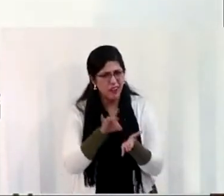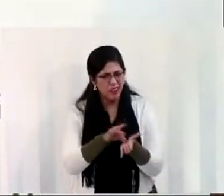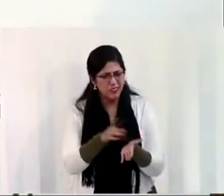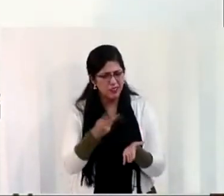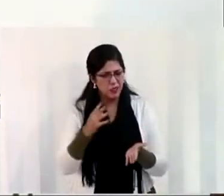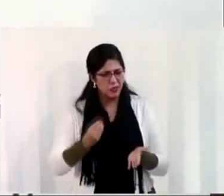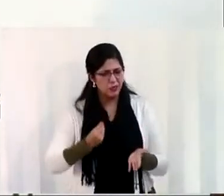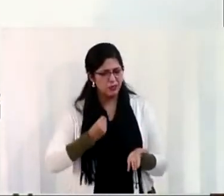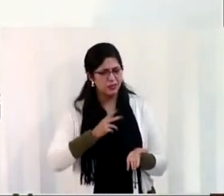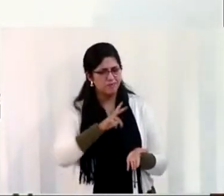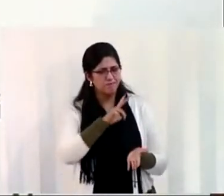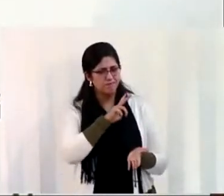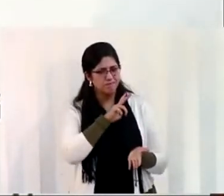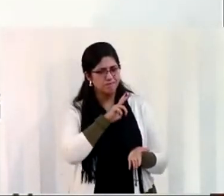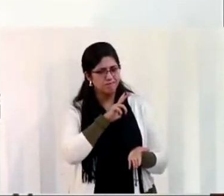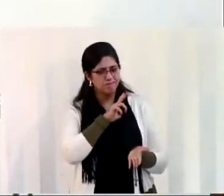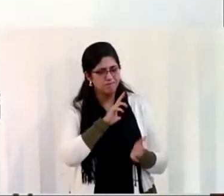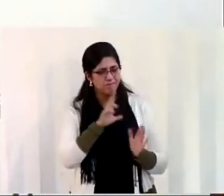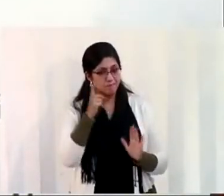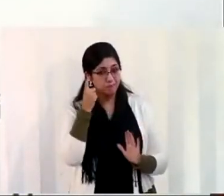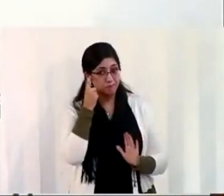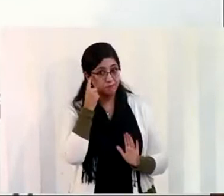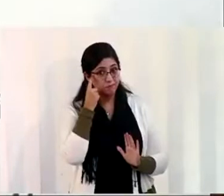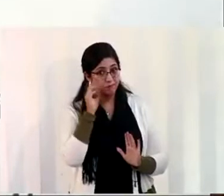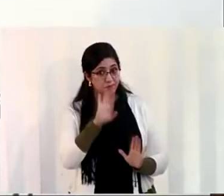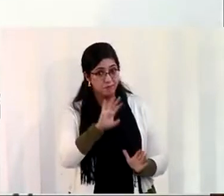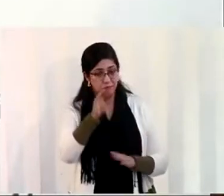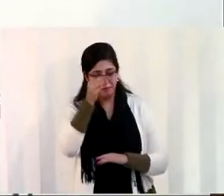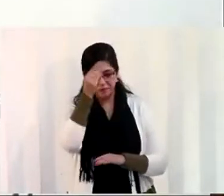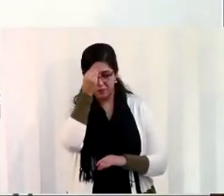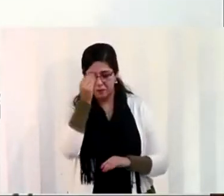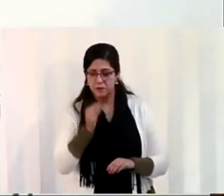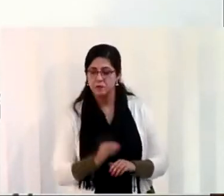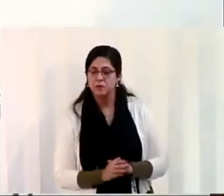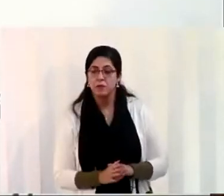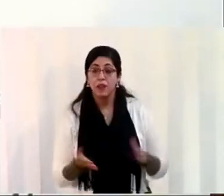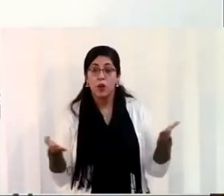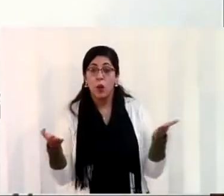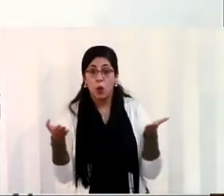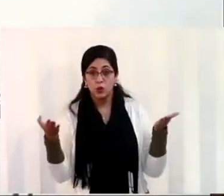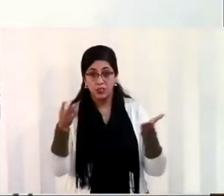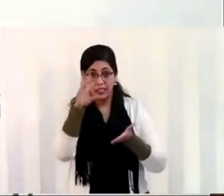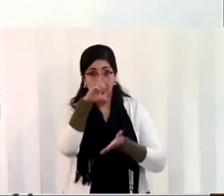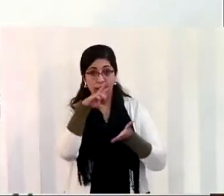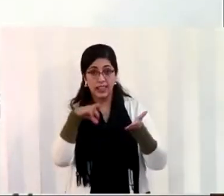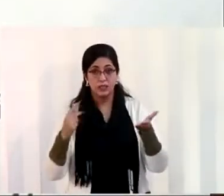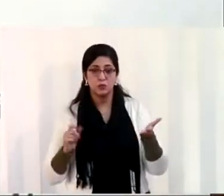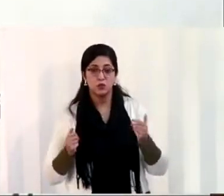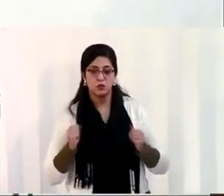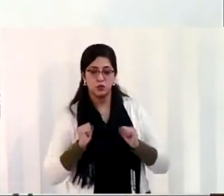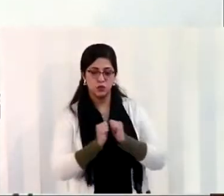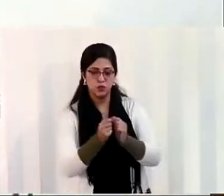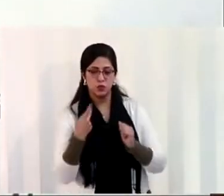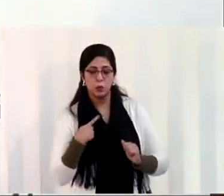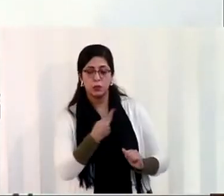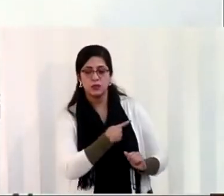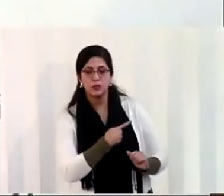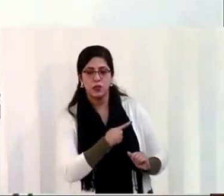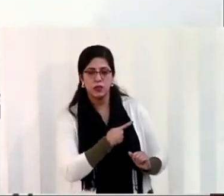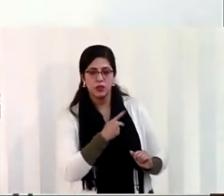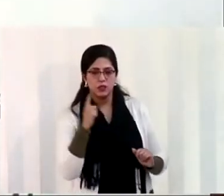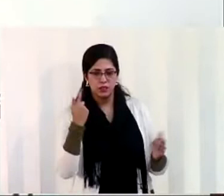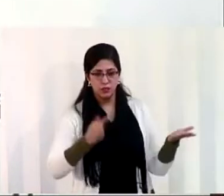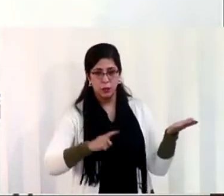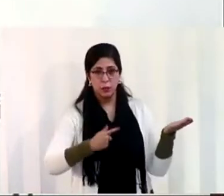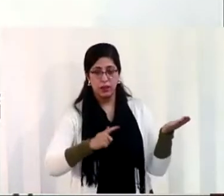no começo da nossa liturgia como é que Deus ama. Porque Deus amou ao mundo de